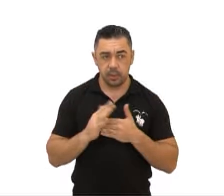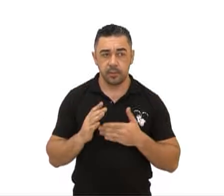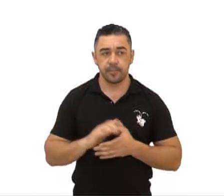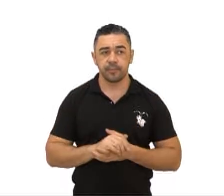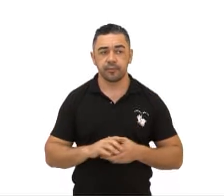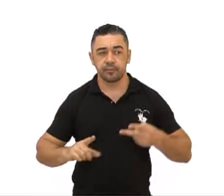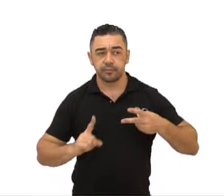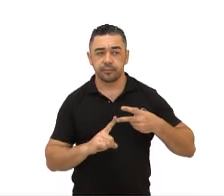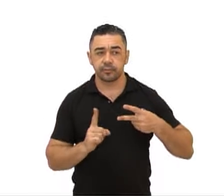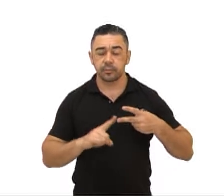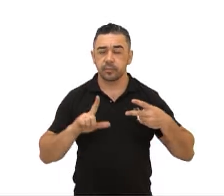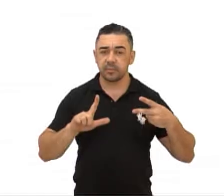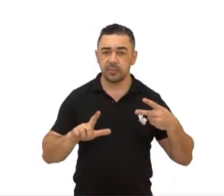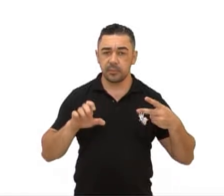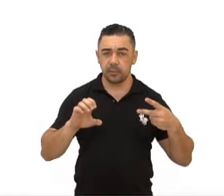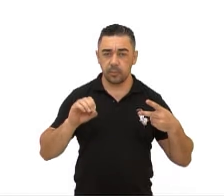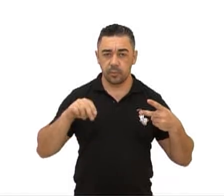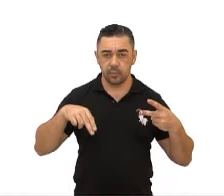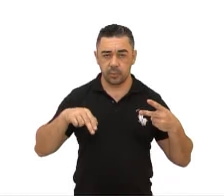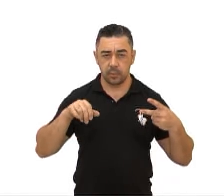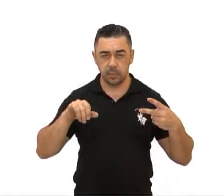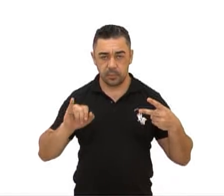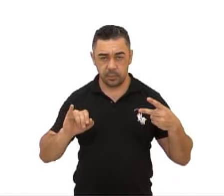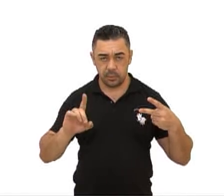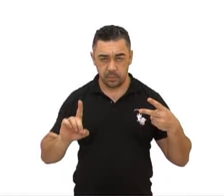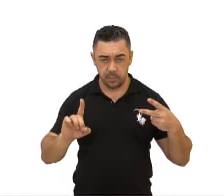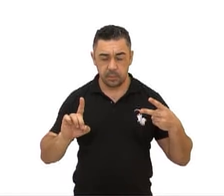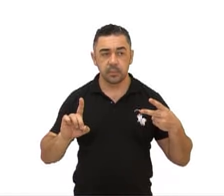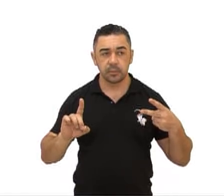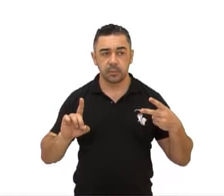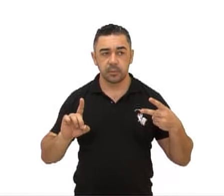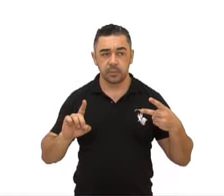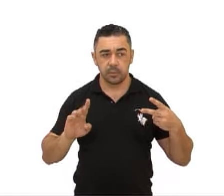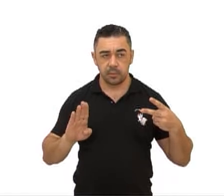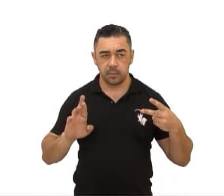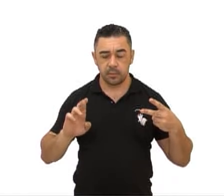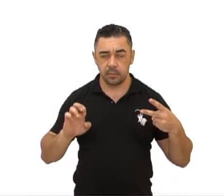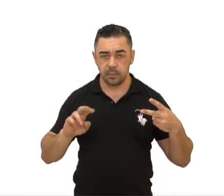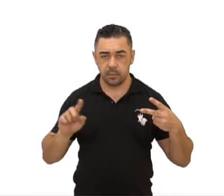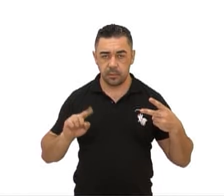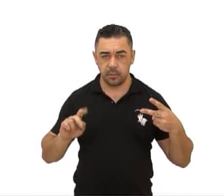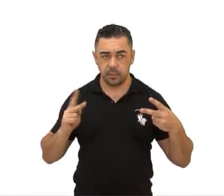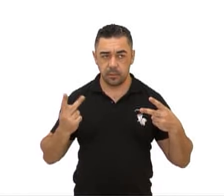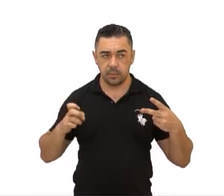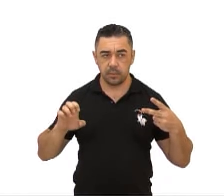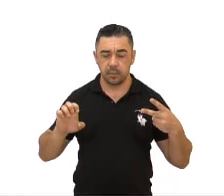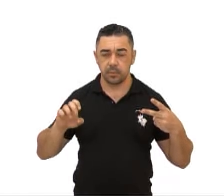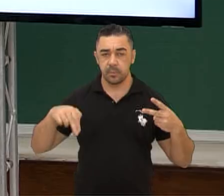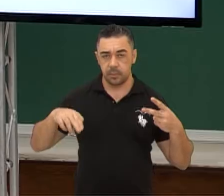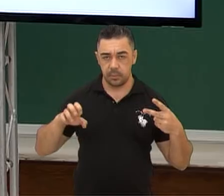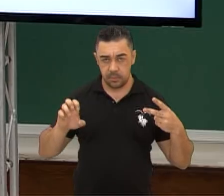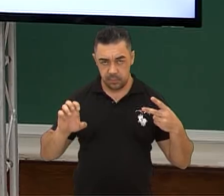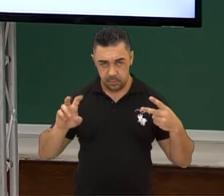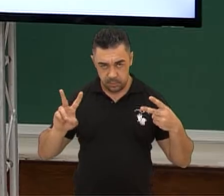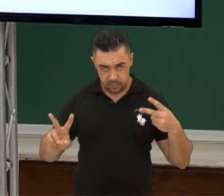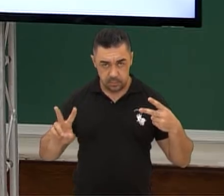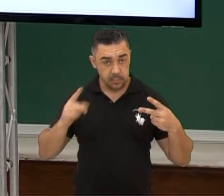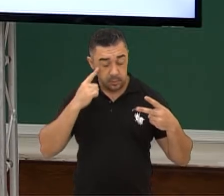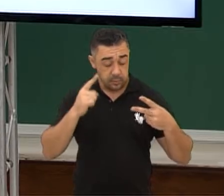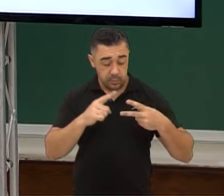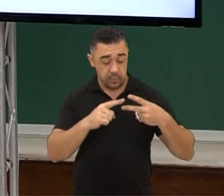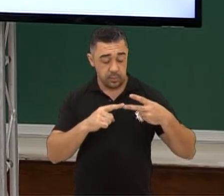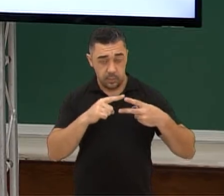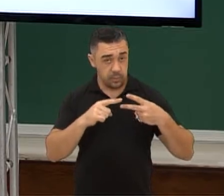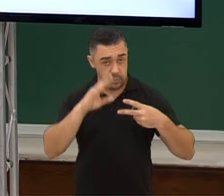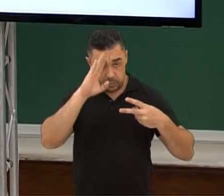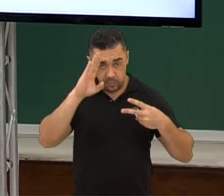Brezhnev, que governou de 64 a 82. Esses 2 líderes tiveram um grande destaque nesse período. Repare que é uma grande